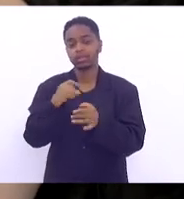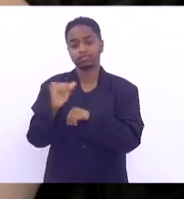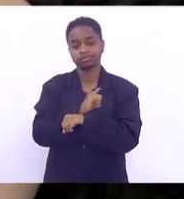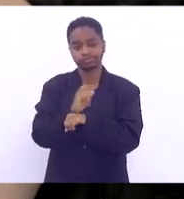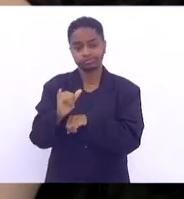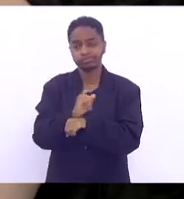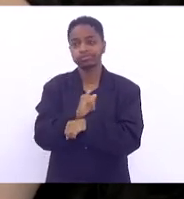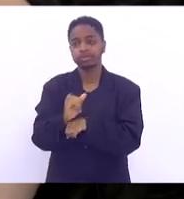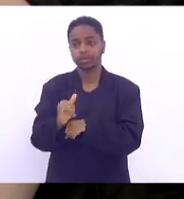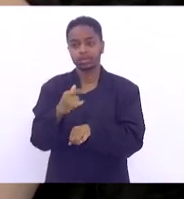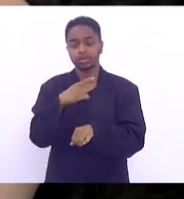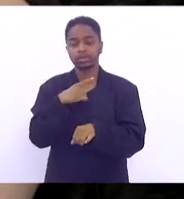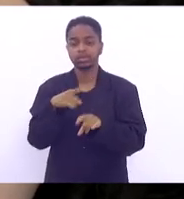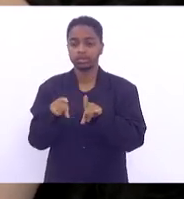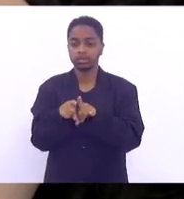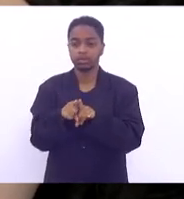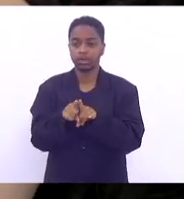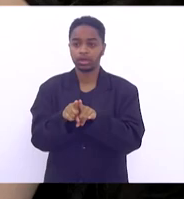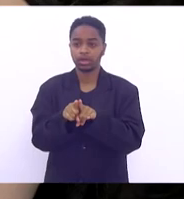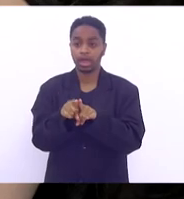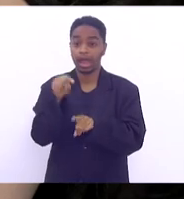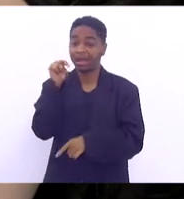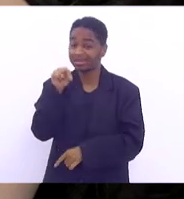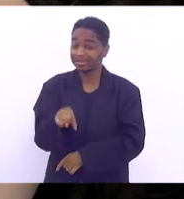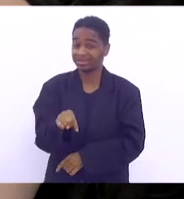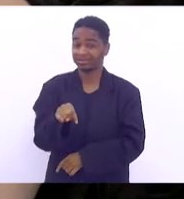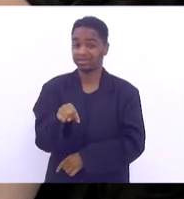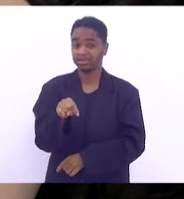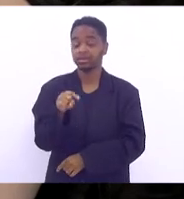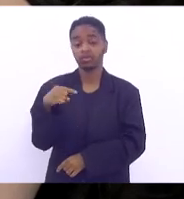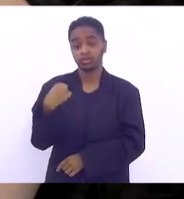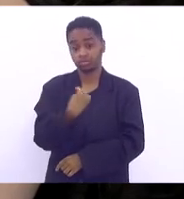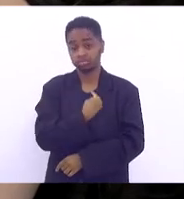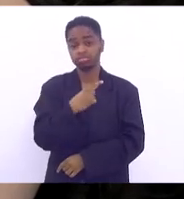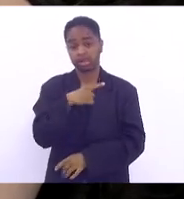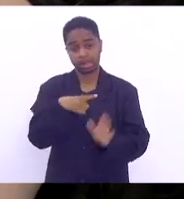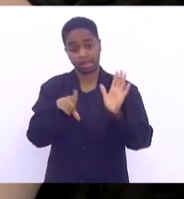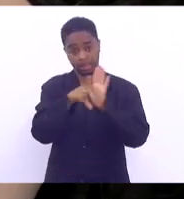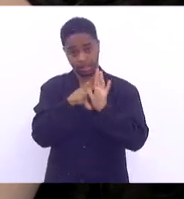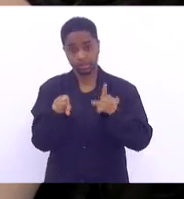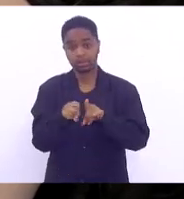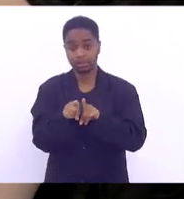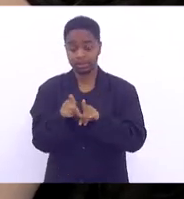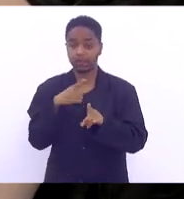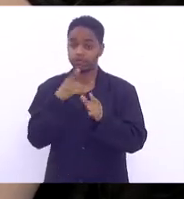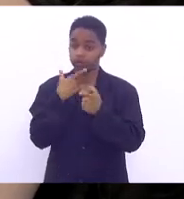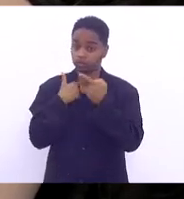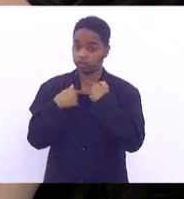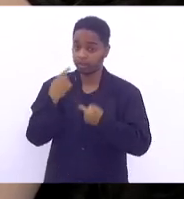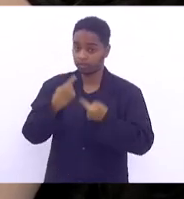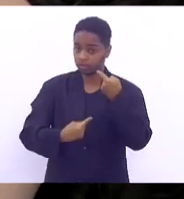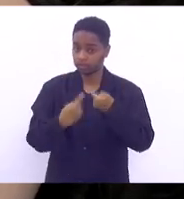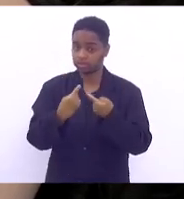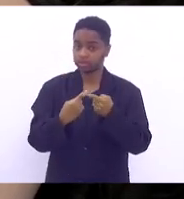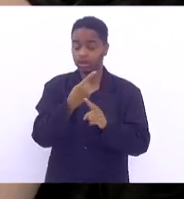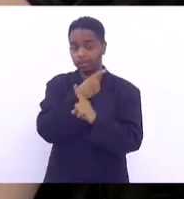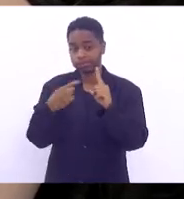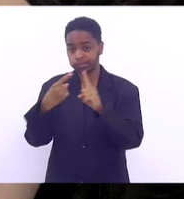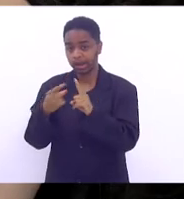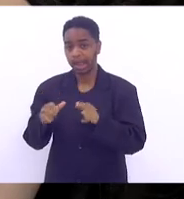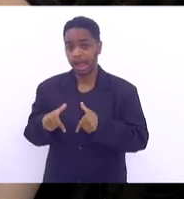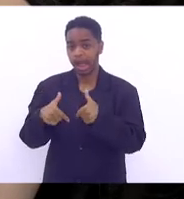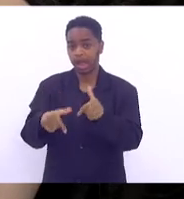aparato e, no nosso caso, já que a gente também possui legislação e vontade política de coibir atos